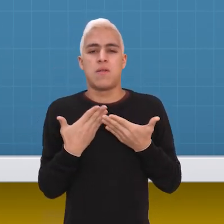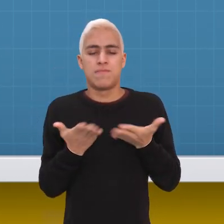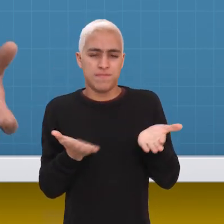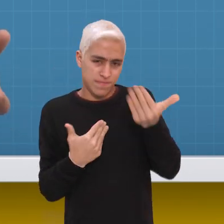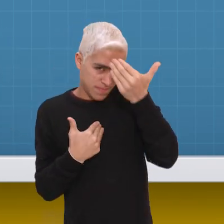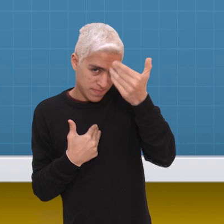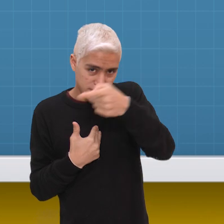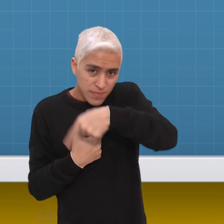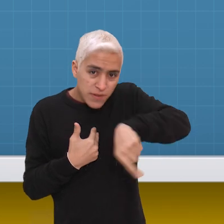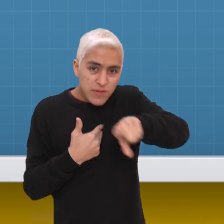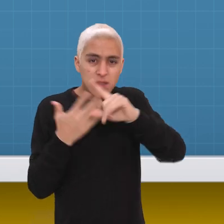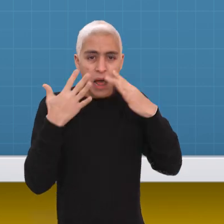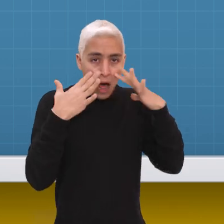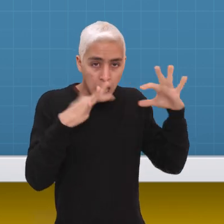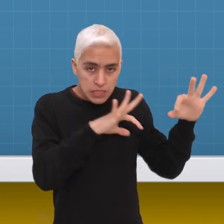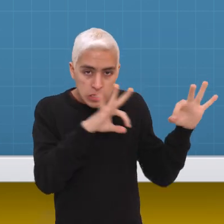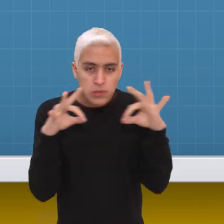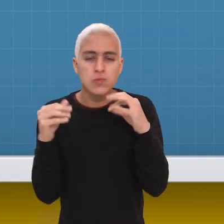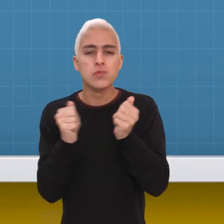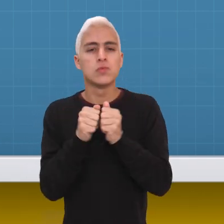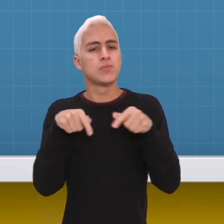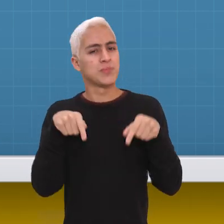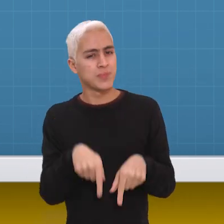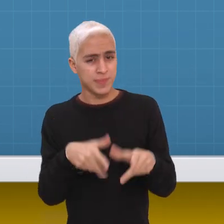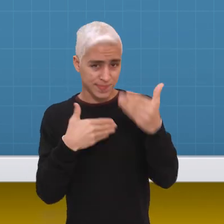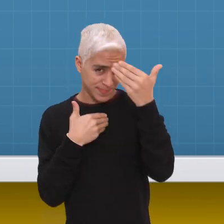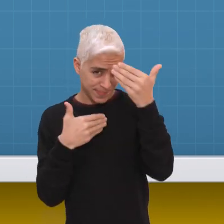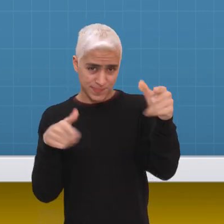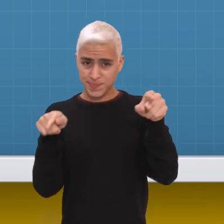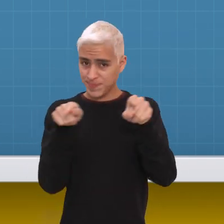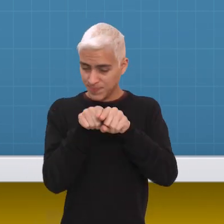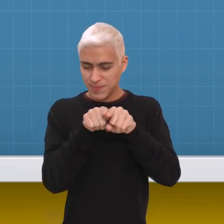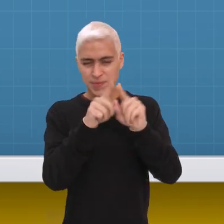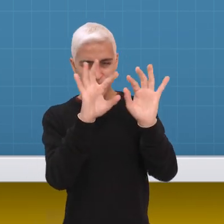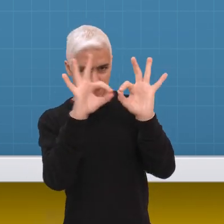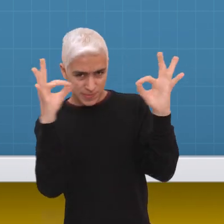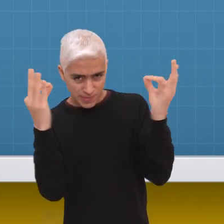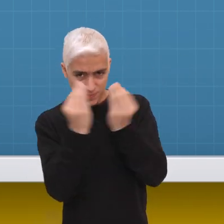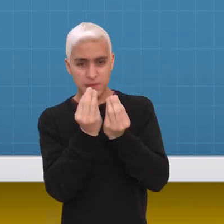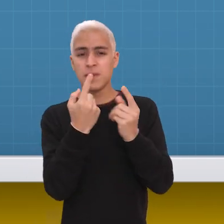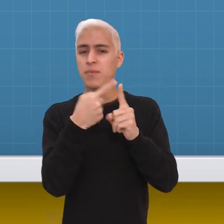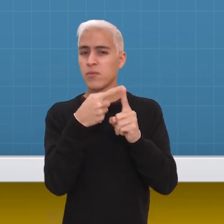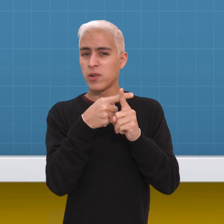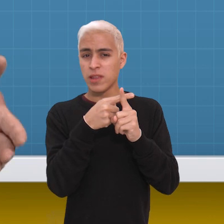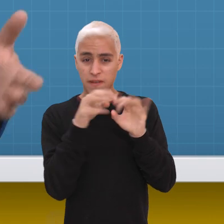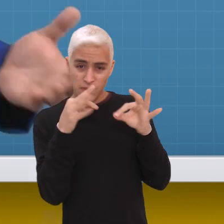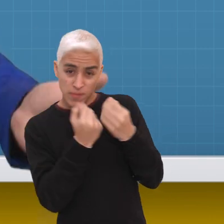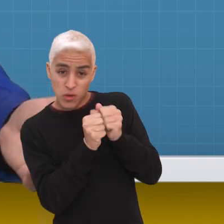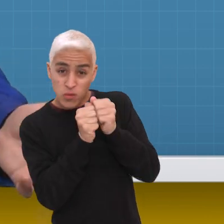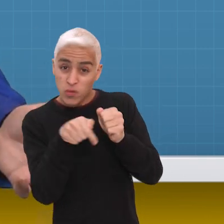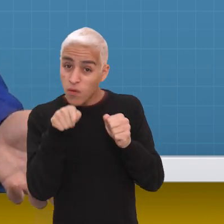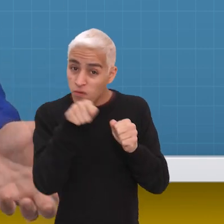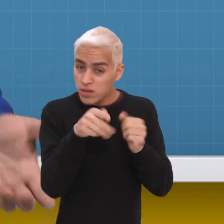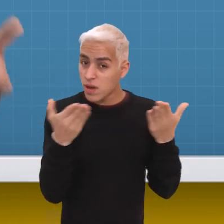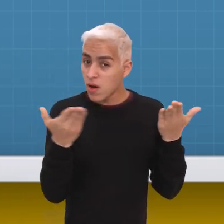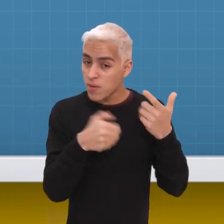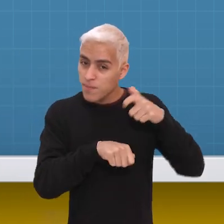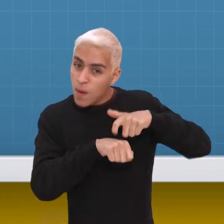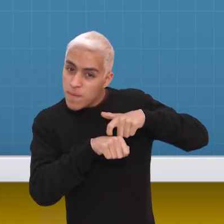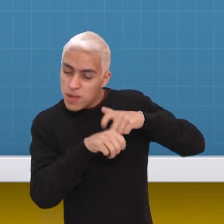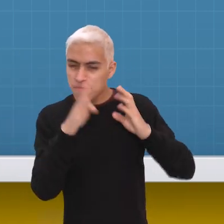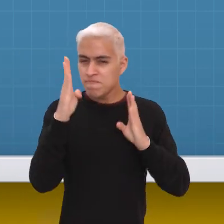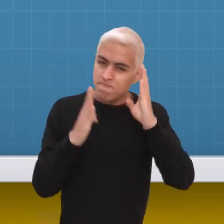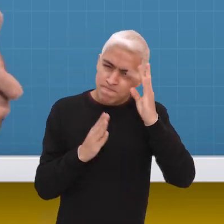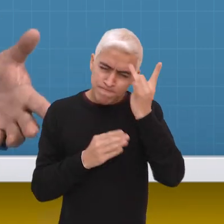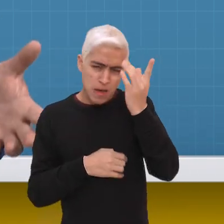aulas. Então, agradecendo vocês por estar aqui com a gente, agradecendo sua família por estar aí junto com você